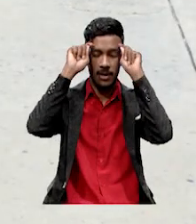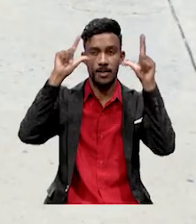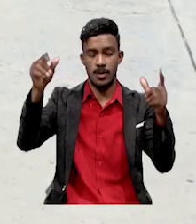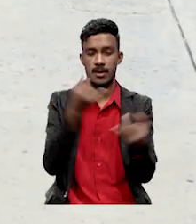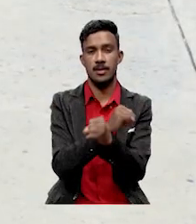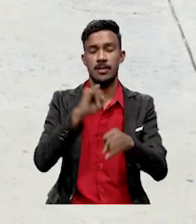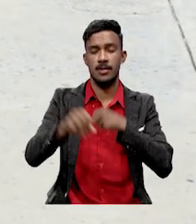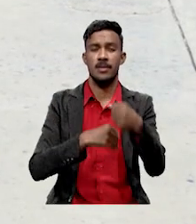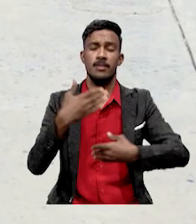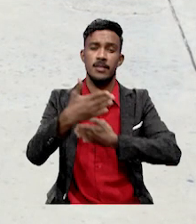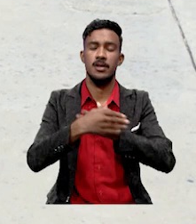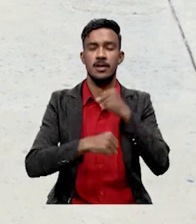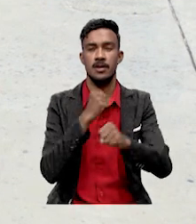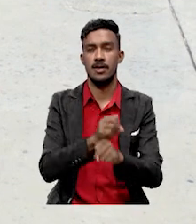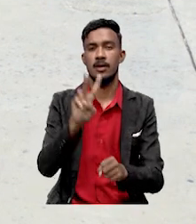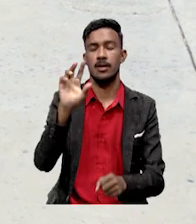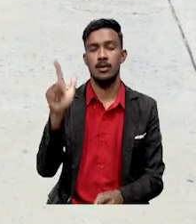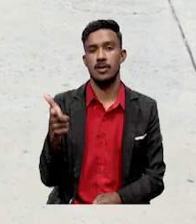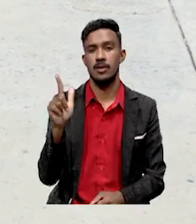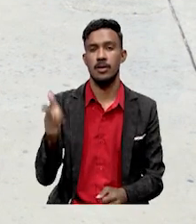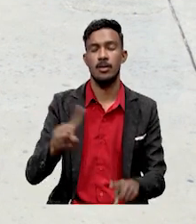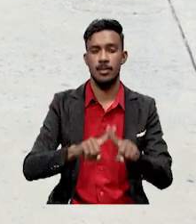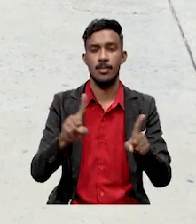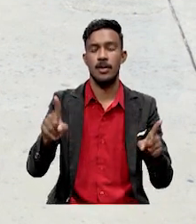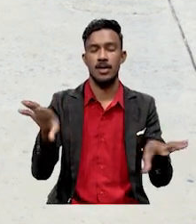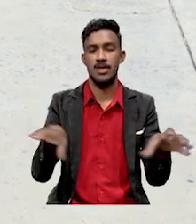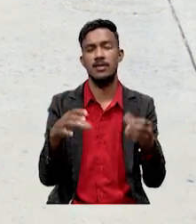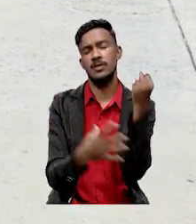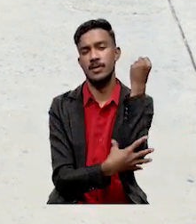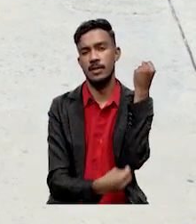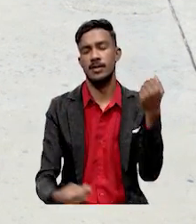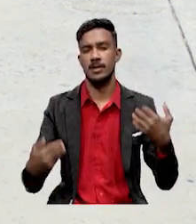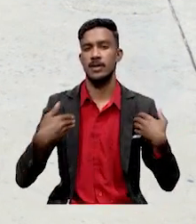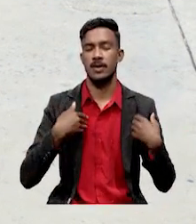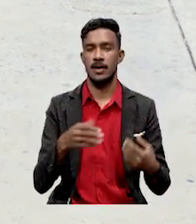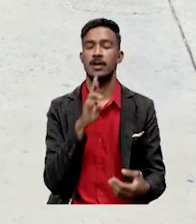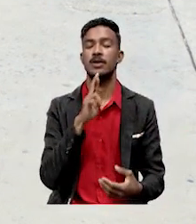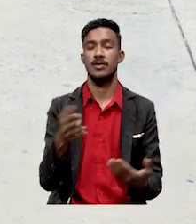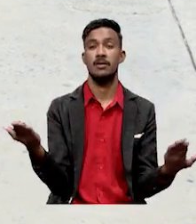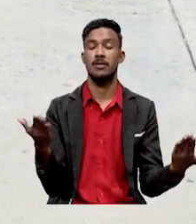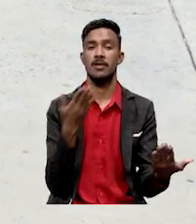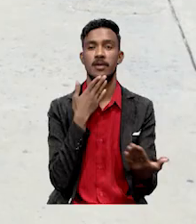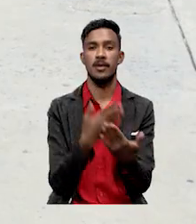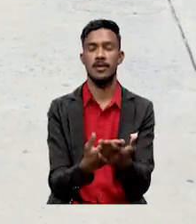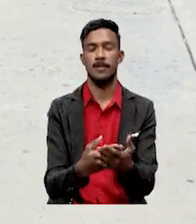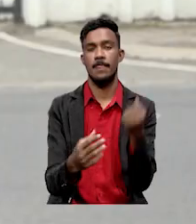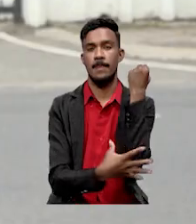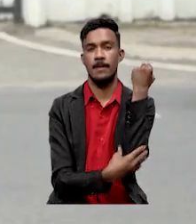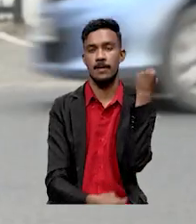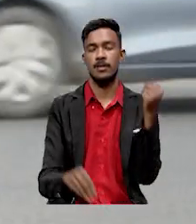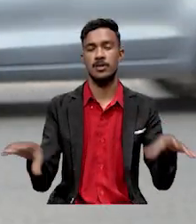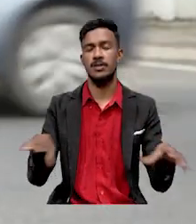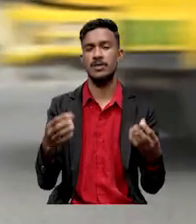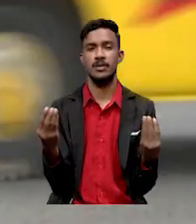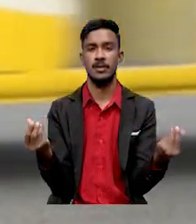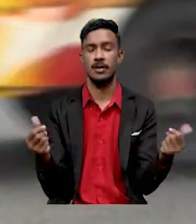Basic tinan runulu ona mai be numero desemprego se as no la consegue resolve hodia. Fenomeno desemprego ne acontece causa